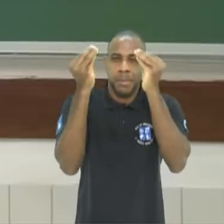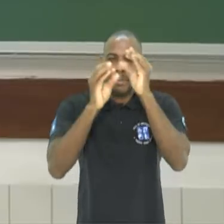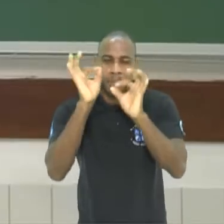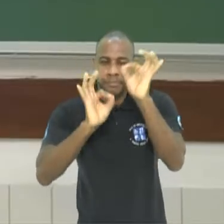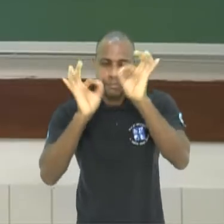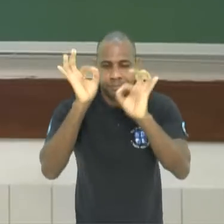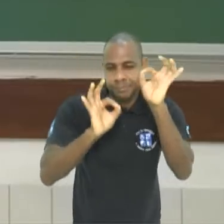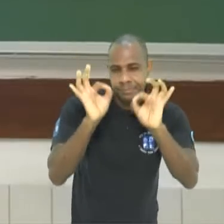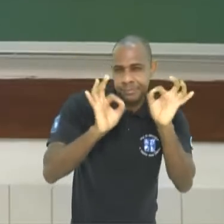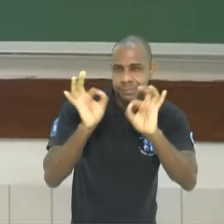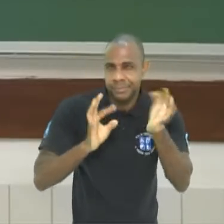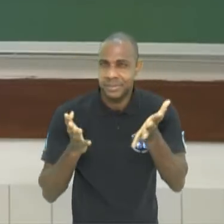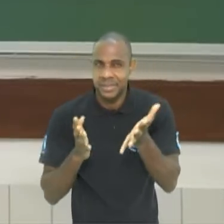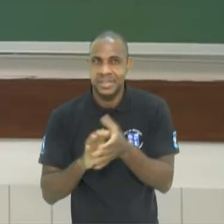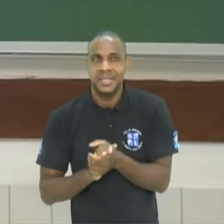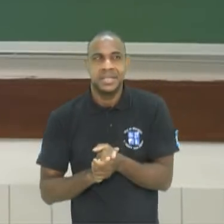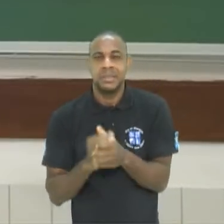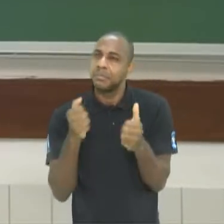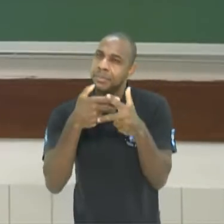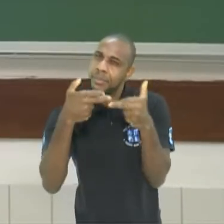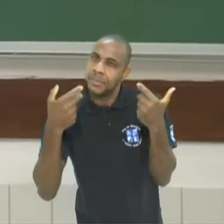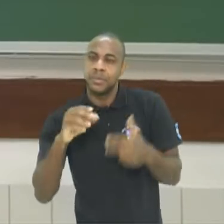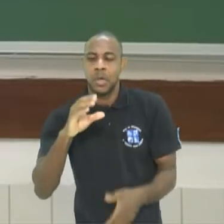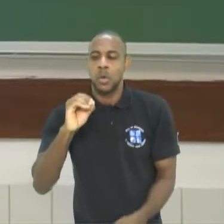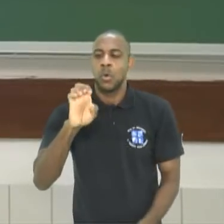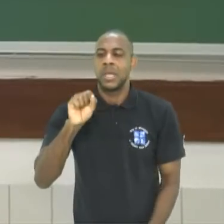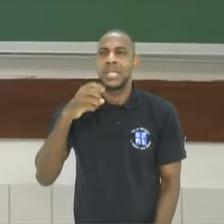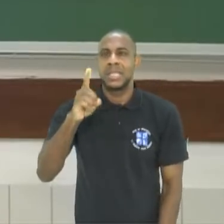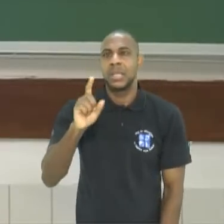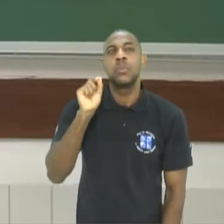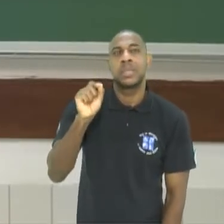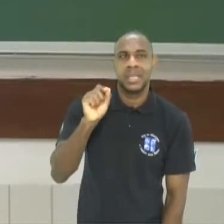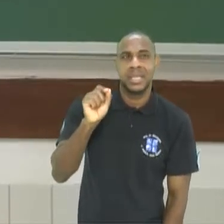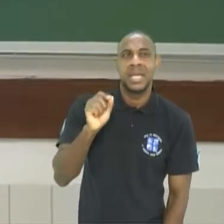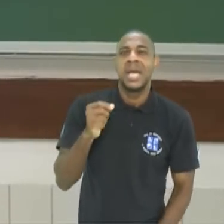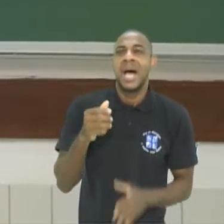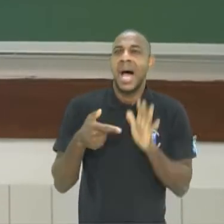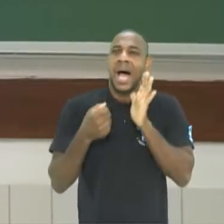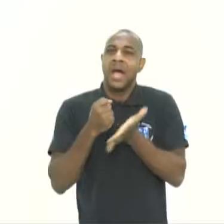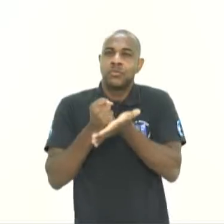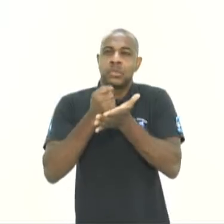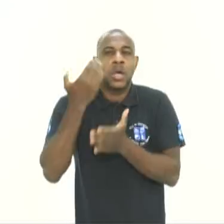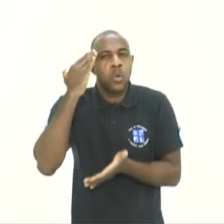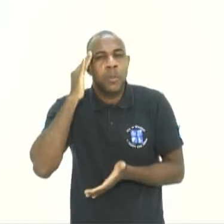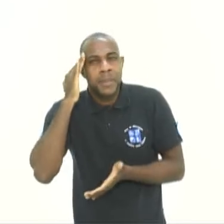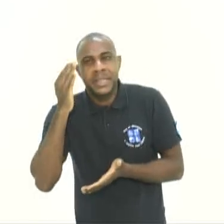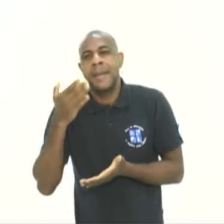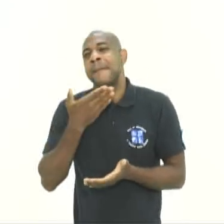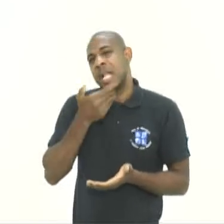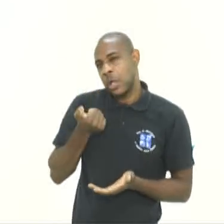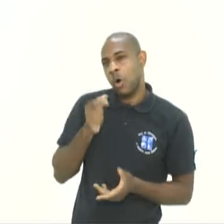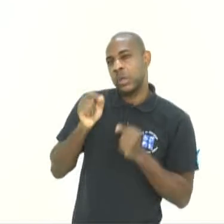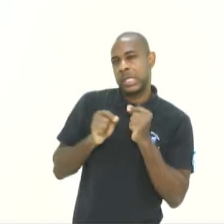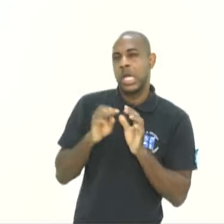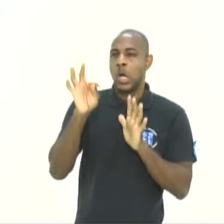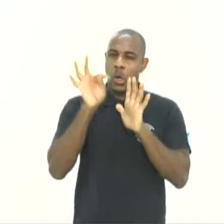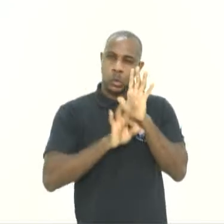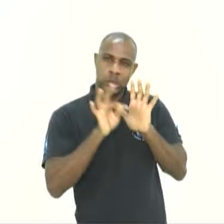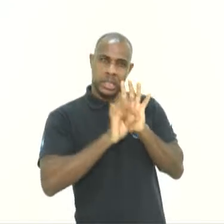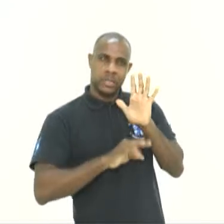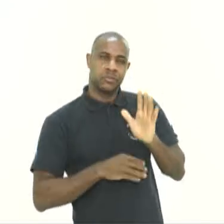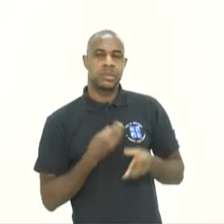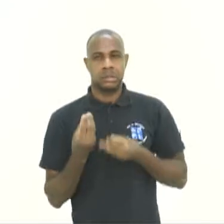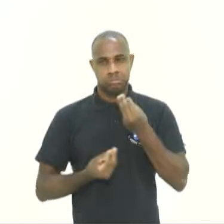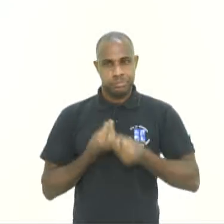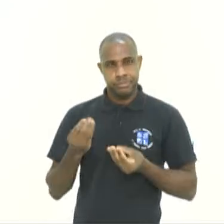coesão ajudam até você a compreender melhor o texto. As conjunções são recursos que auxiliam